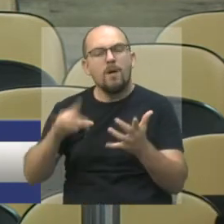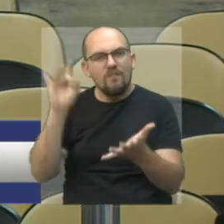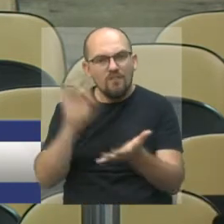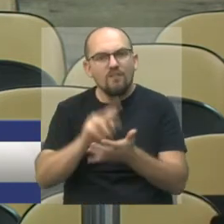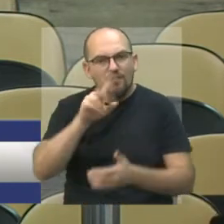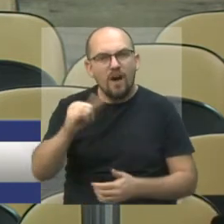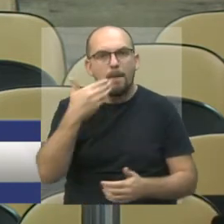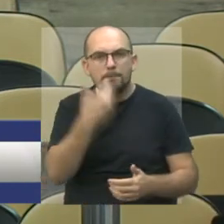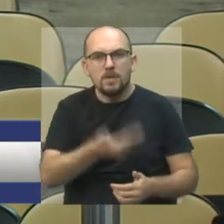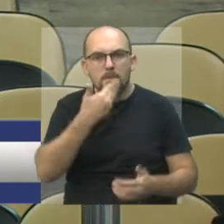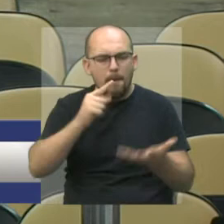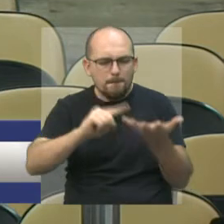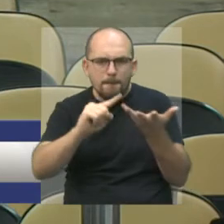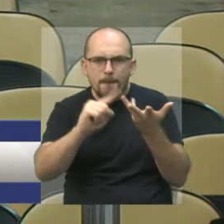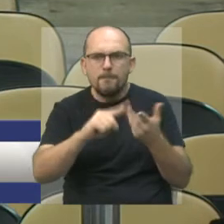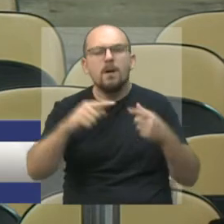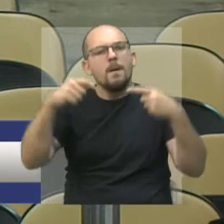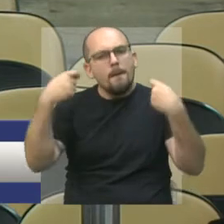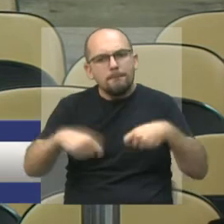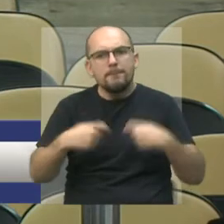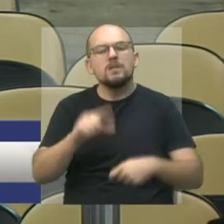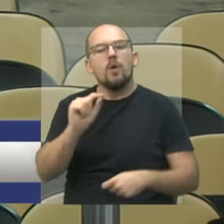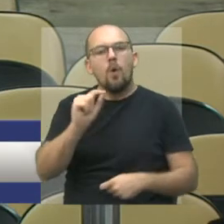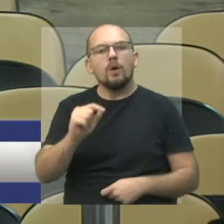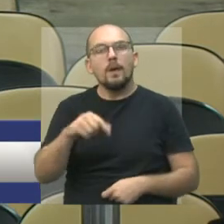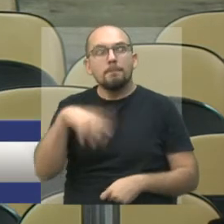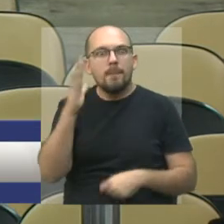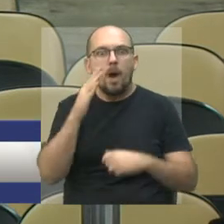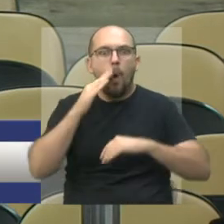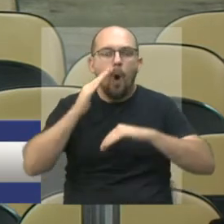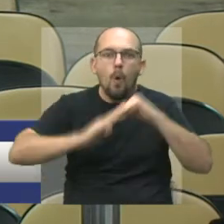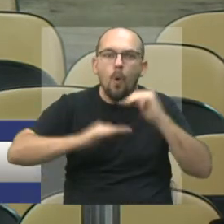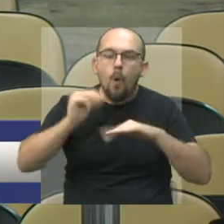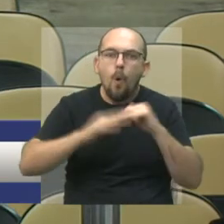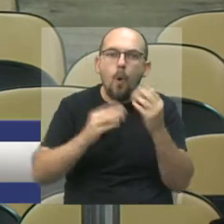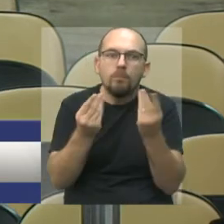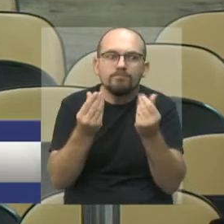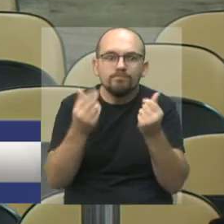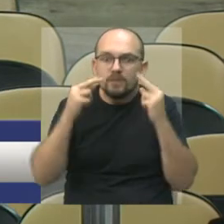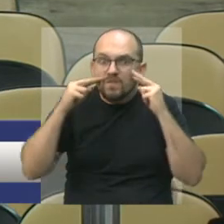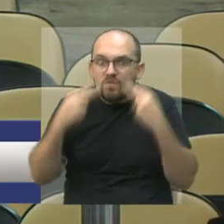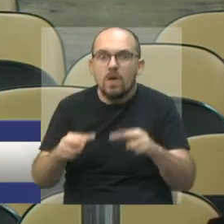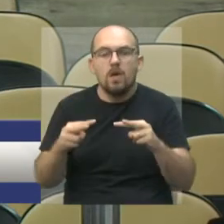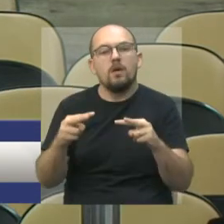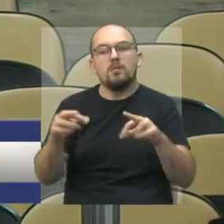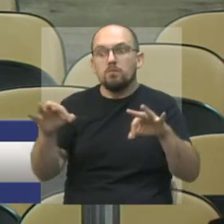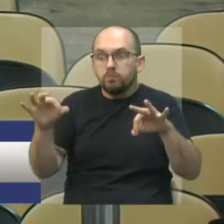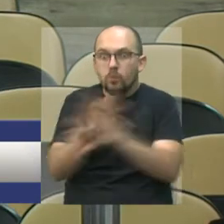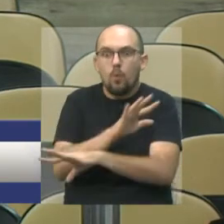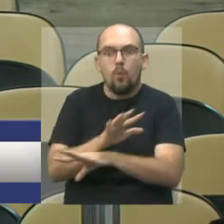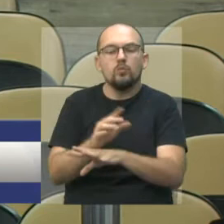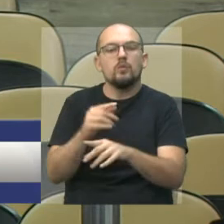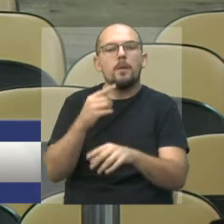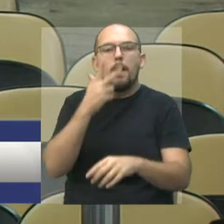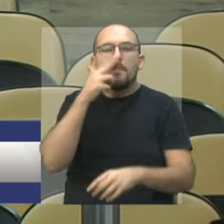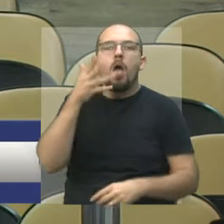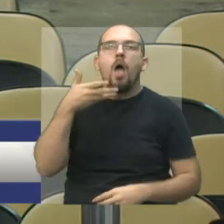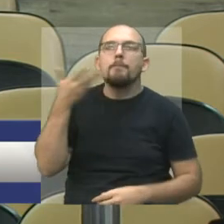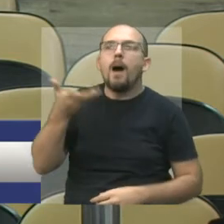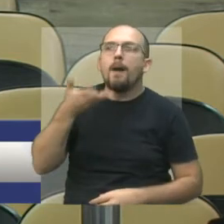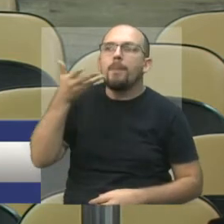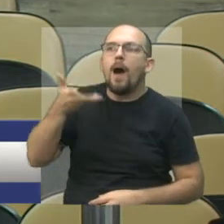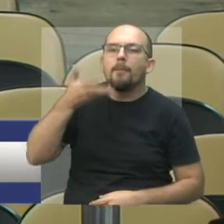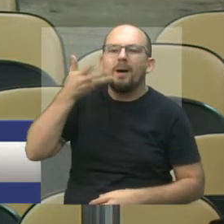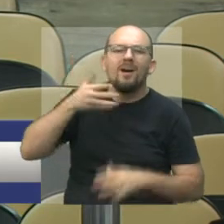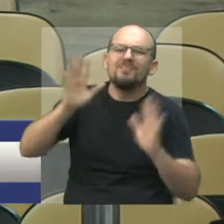esses pedidos. Então a gente precisa de algo mais palpável, sabe? A gente precisa de menos falácia, sabe? De